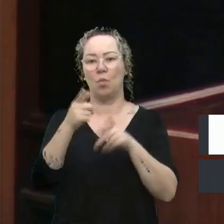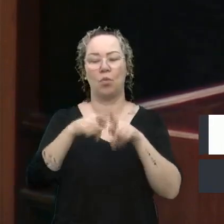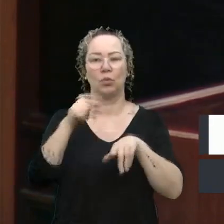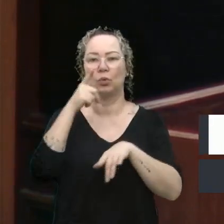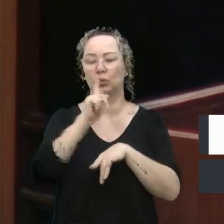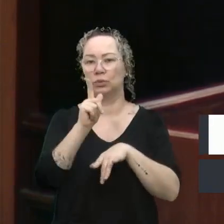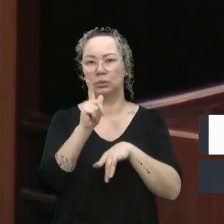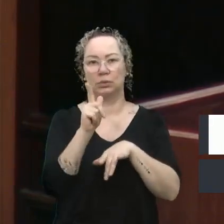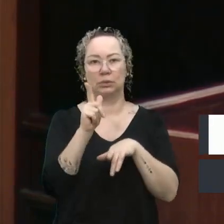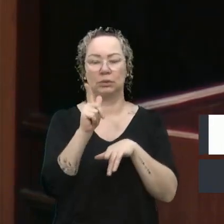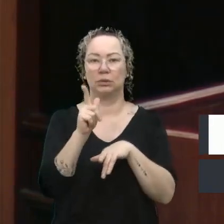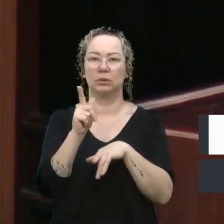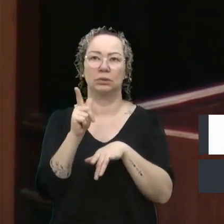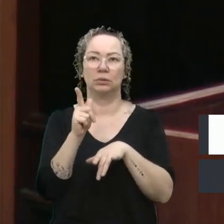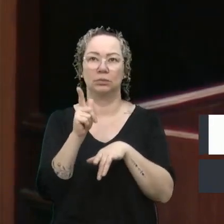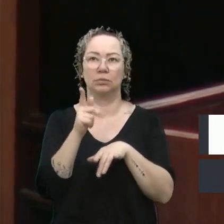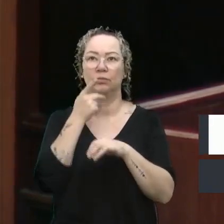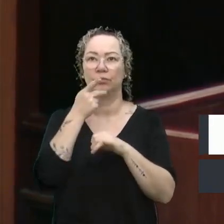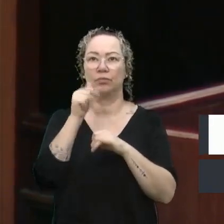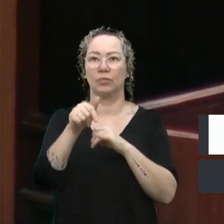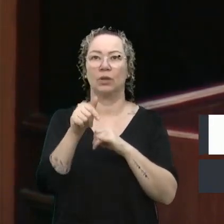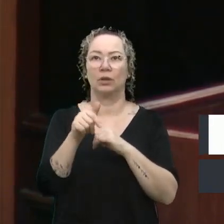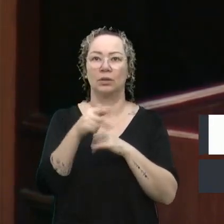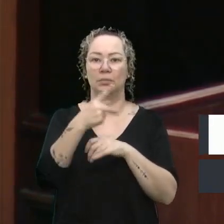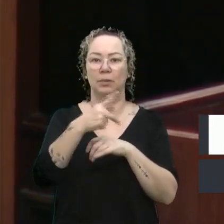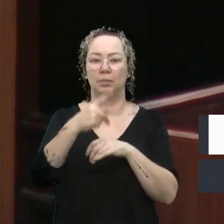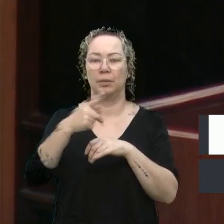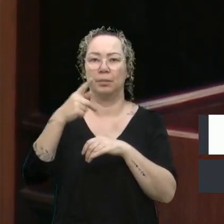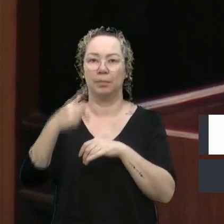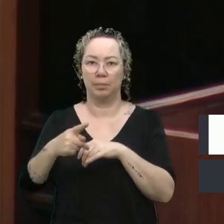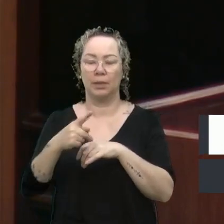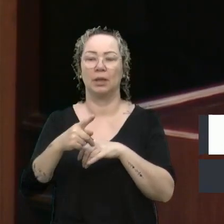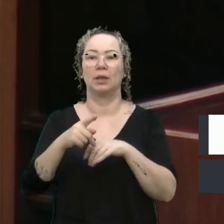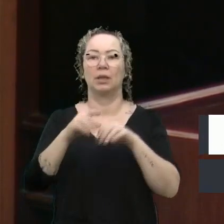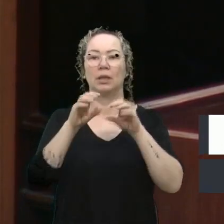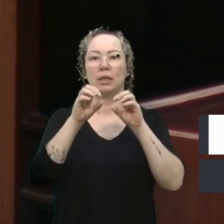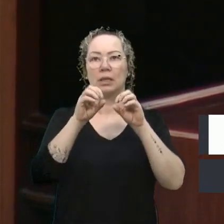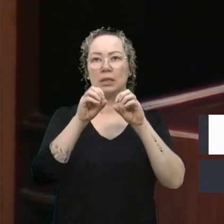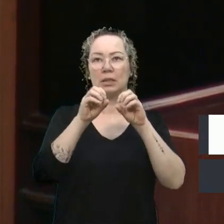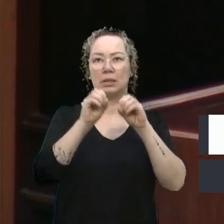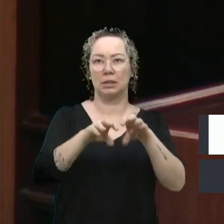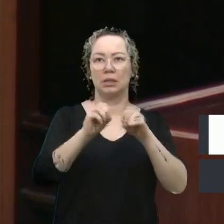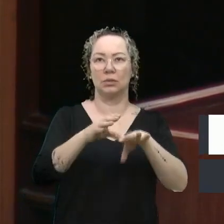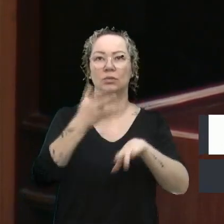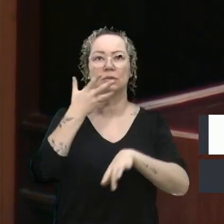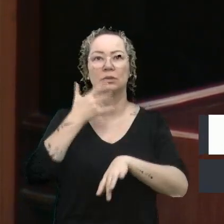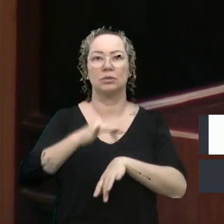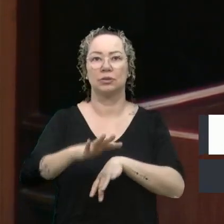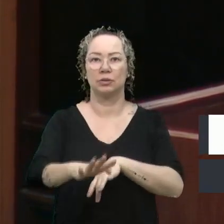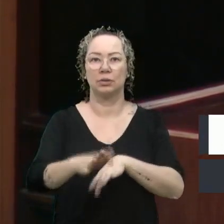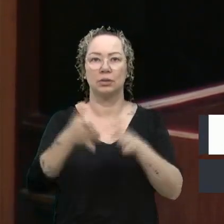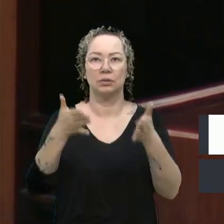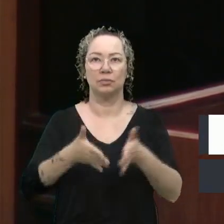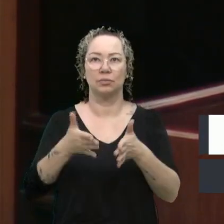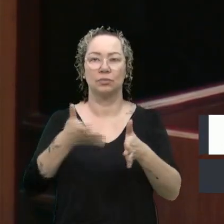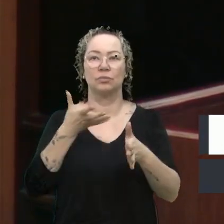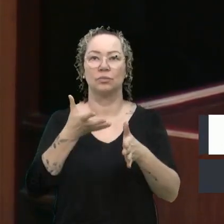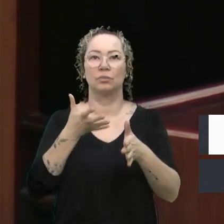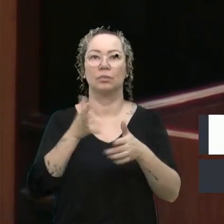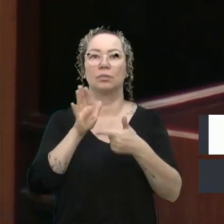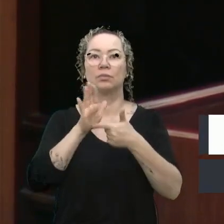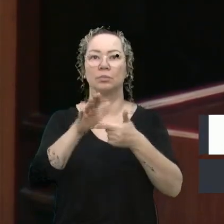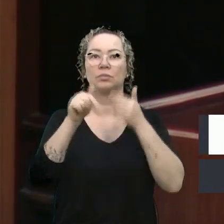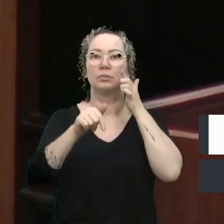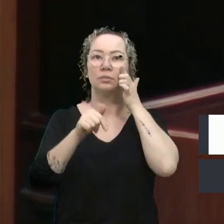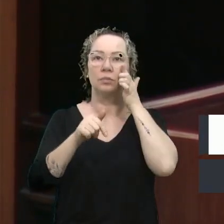entrar na questão das PPPs da educação infantil. E hoje eu gostaria de trazer aqui